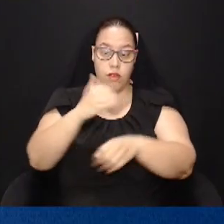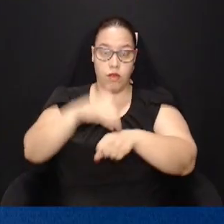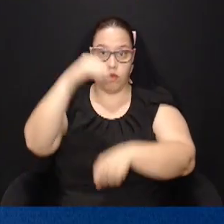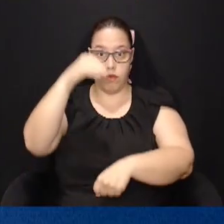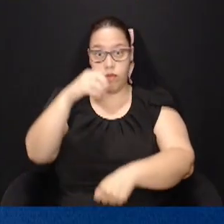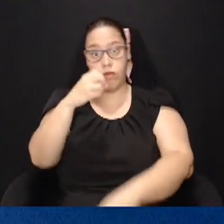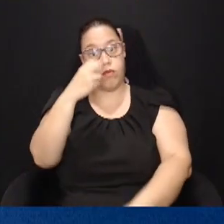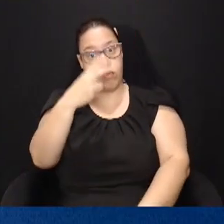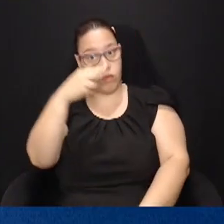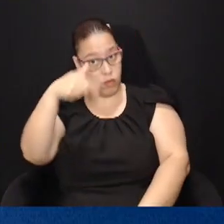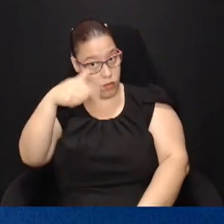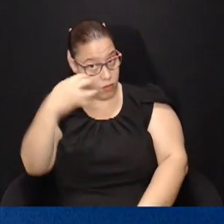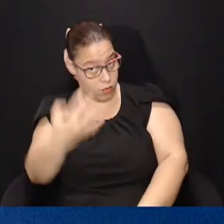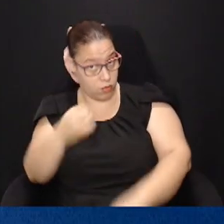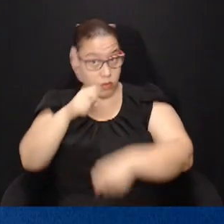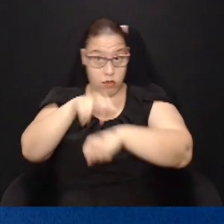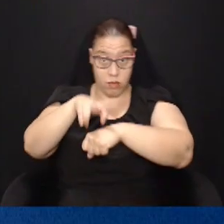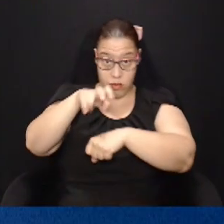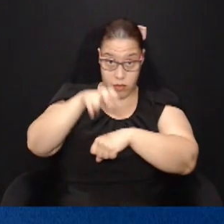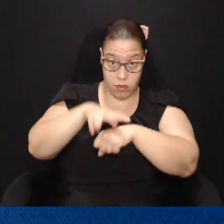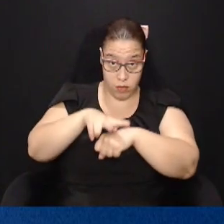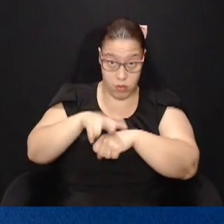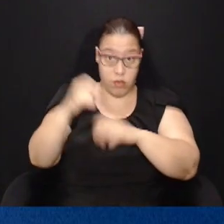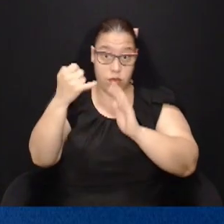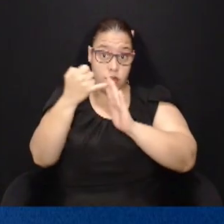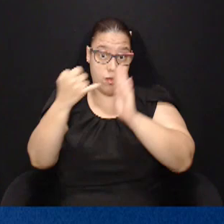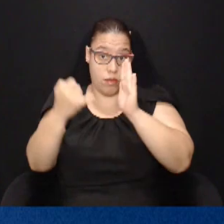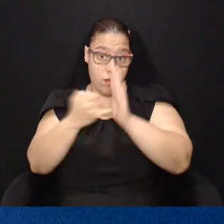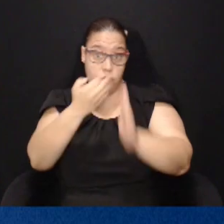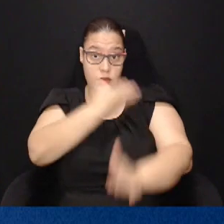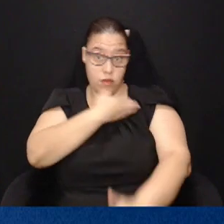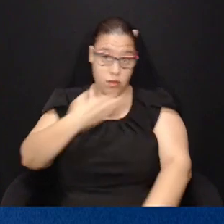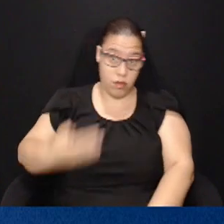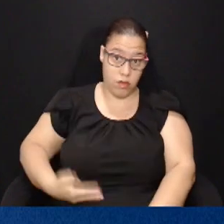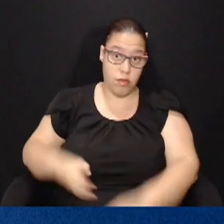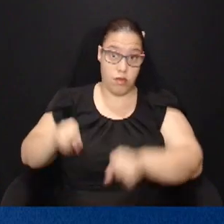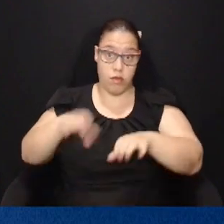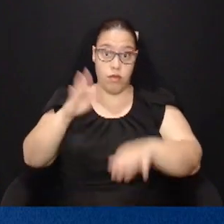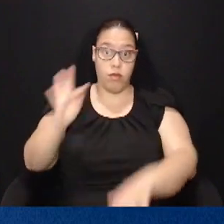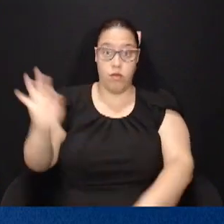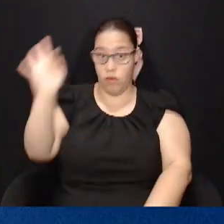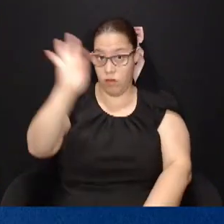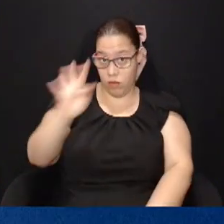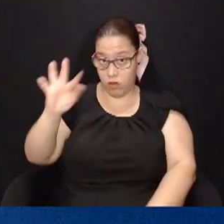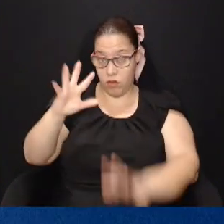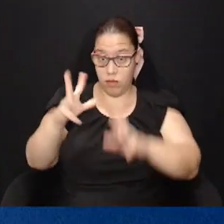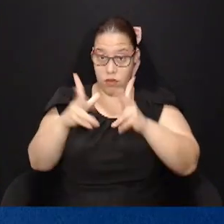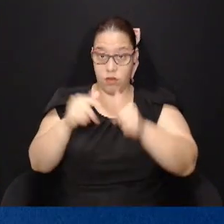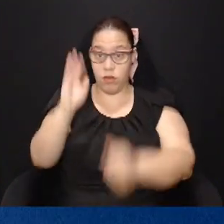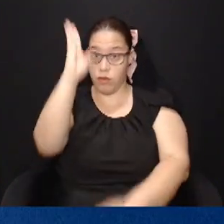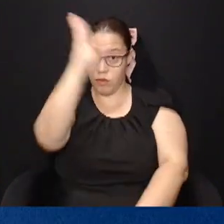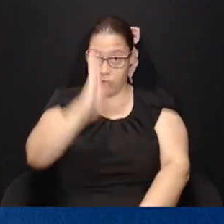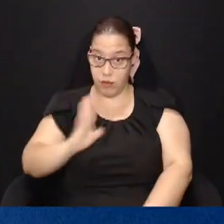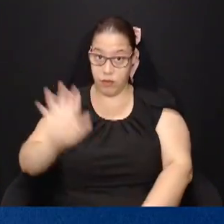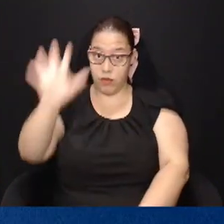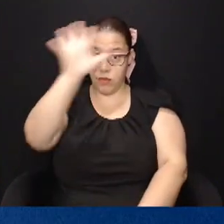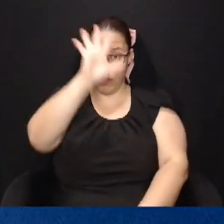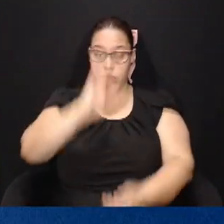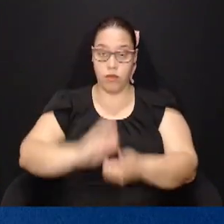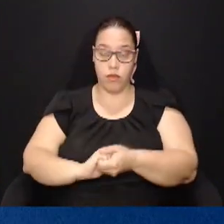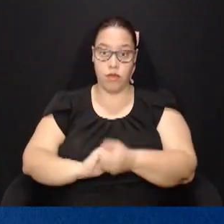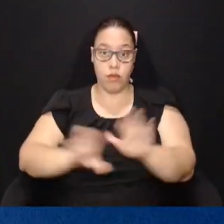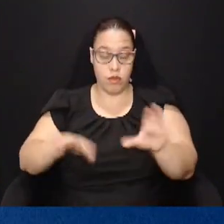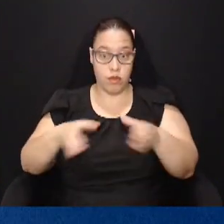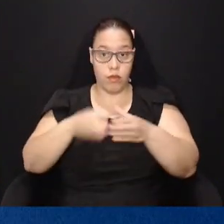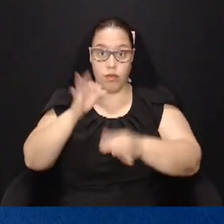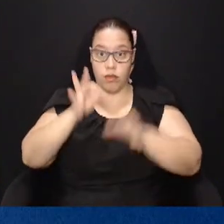mil vagas em instituições públicas de ensino superior em todo o país. Comitiva do Tribunal de Contas